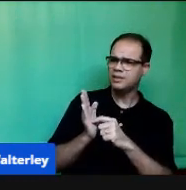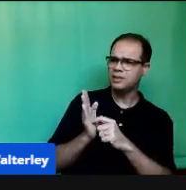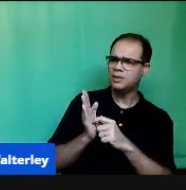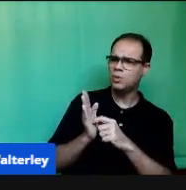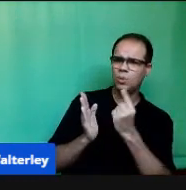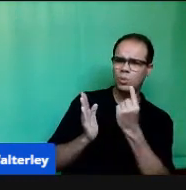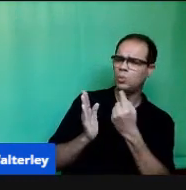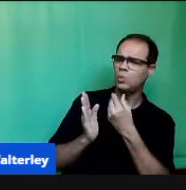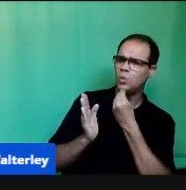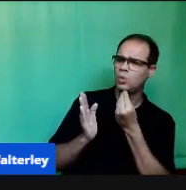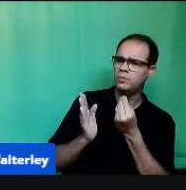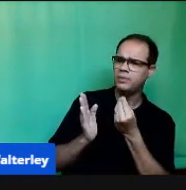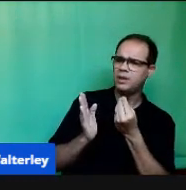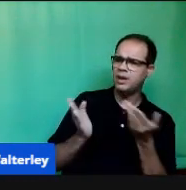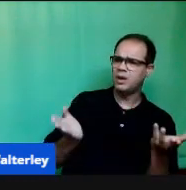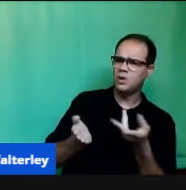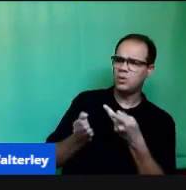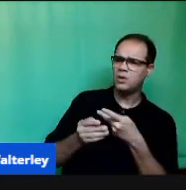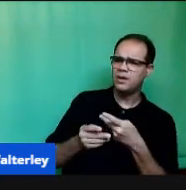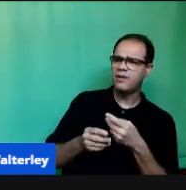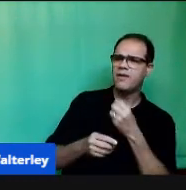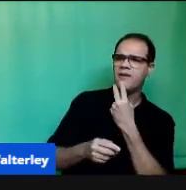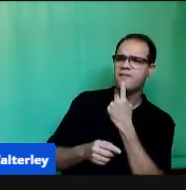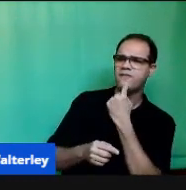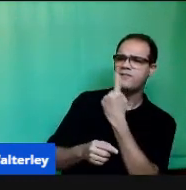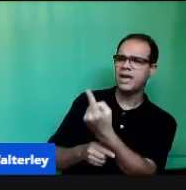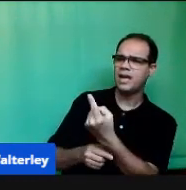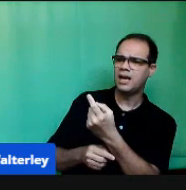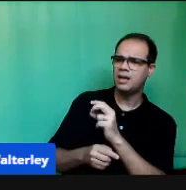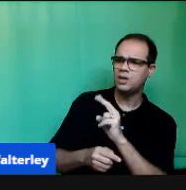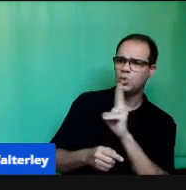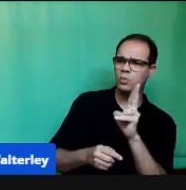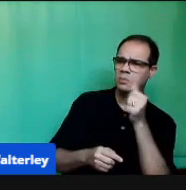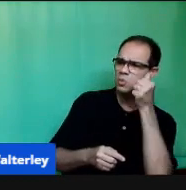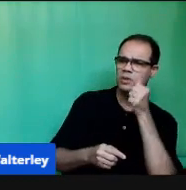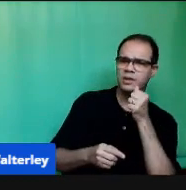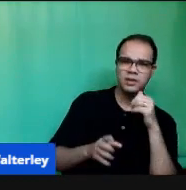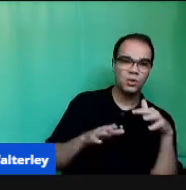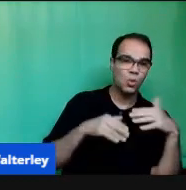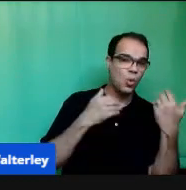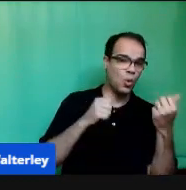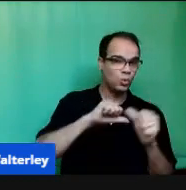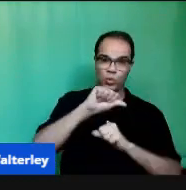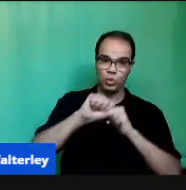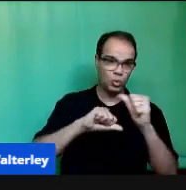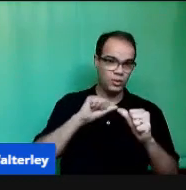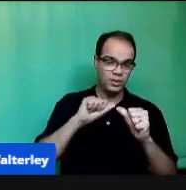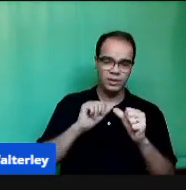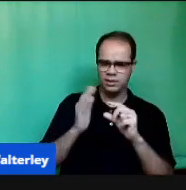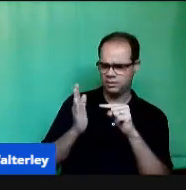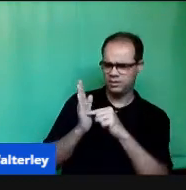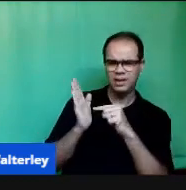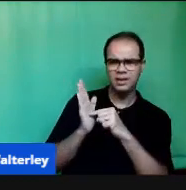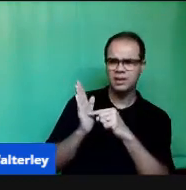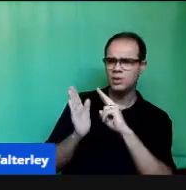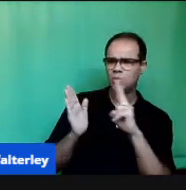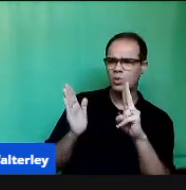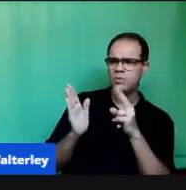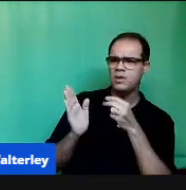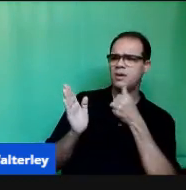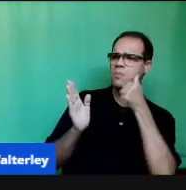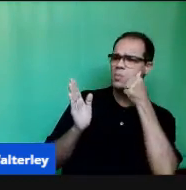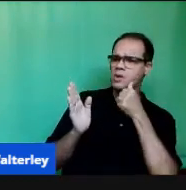da educação, e nós temos uma normativa já do Conselho Nacional de Educação que eu vou apresentar, era muito simples o